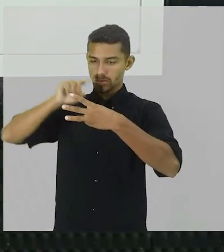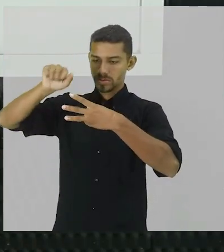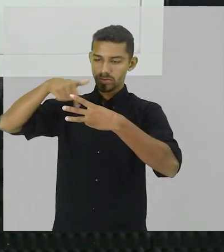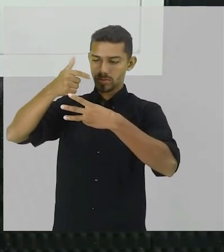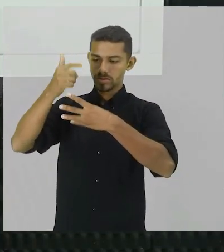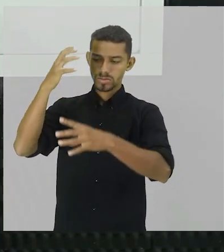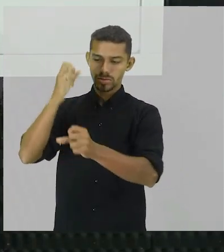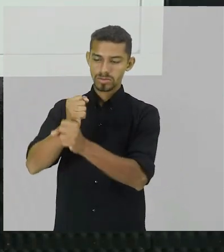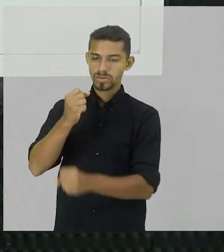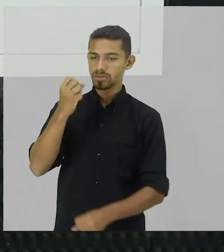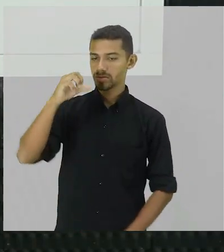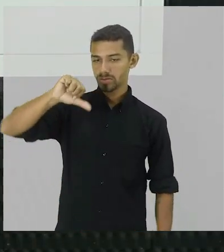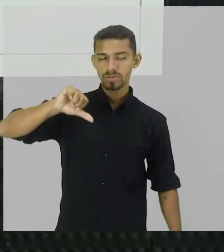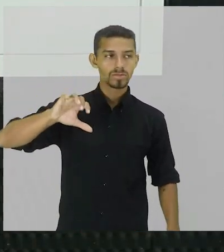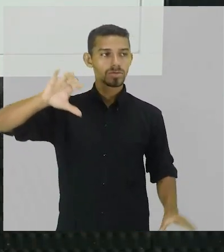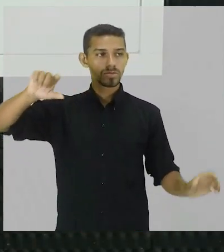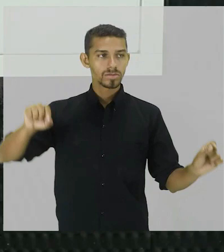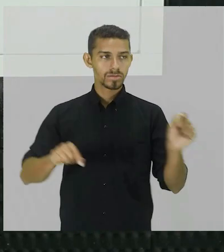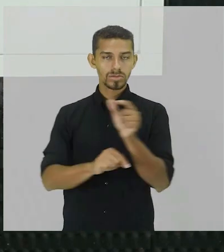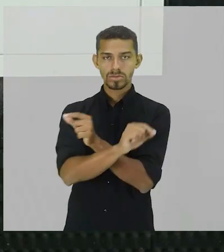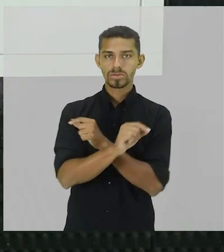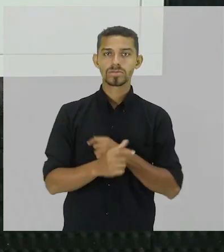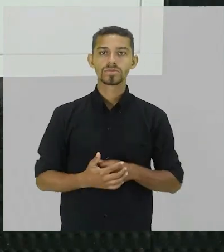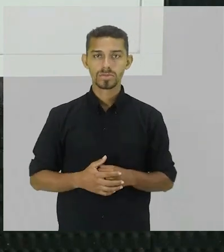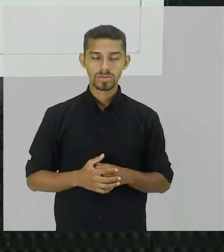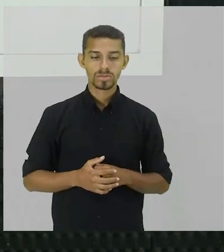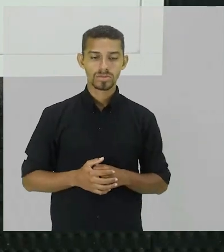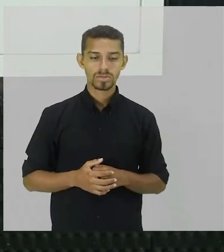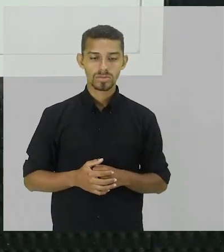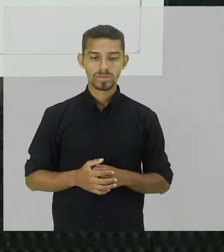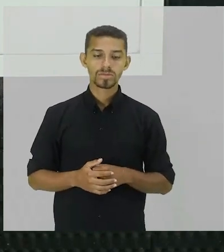Tá? 9 passa para lá, você vai ter 25